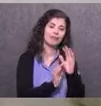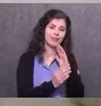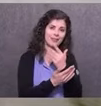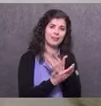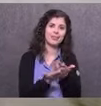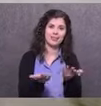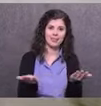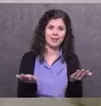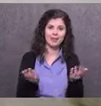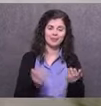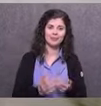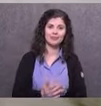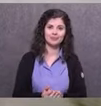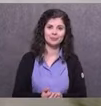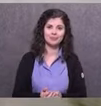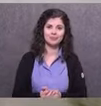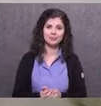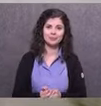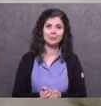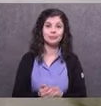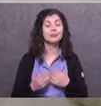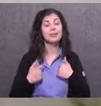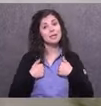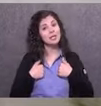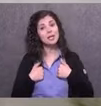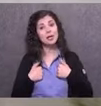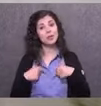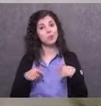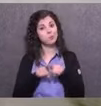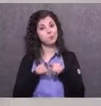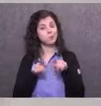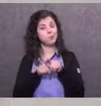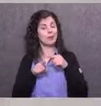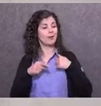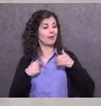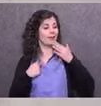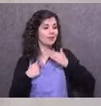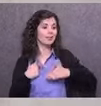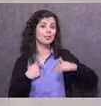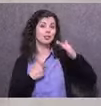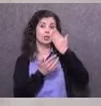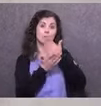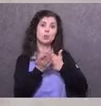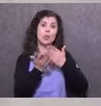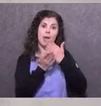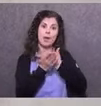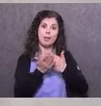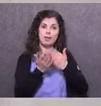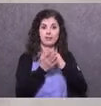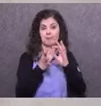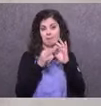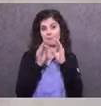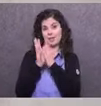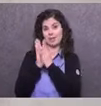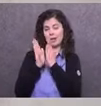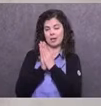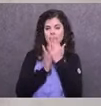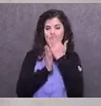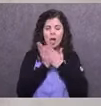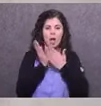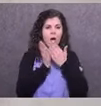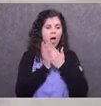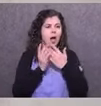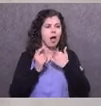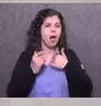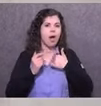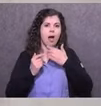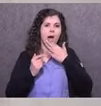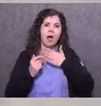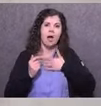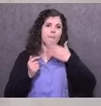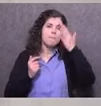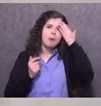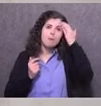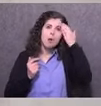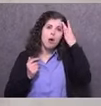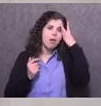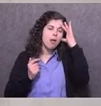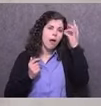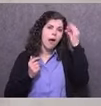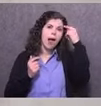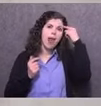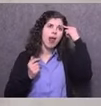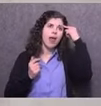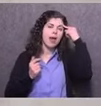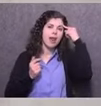Também eu, depois, como jovem estudante de teologia, descobri e gravei para sempre na memória